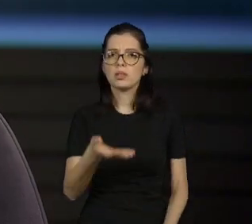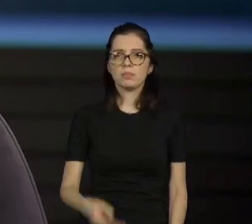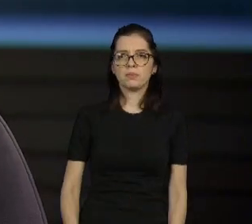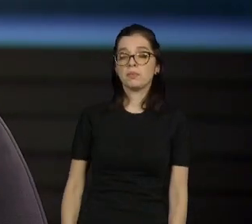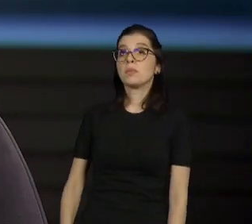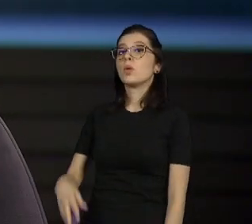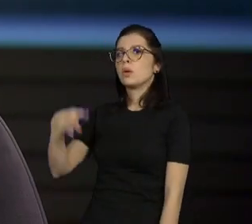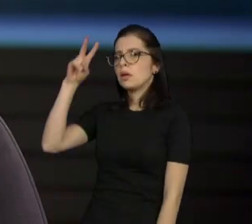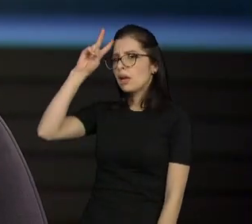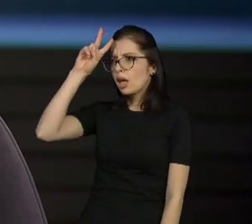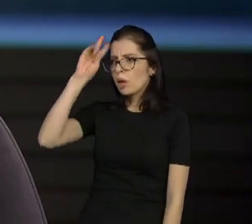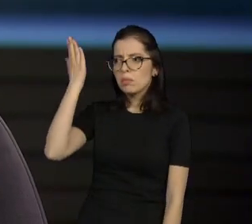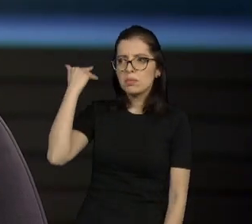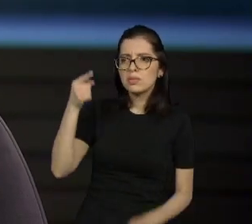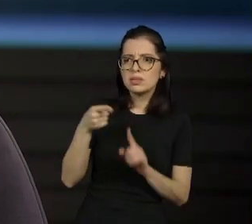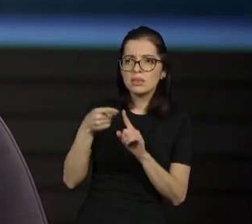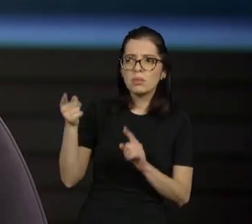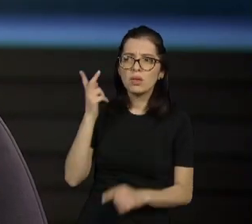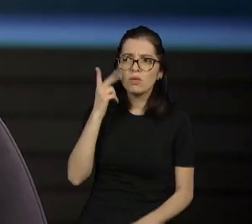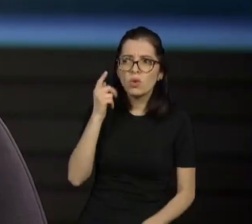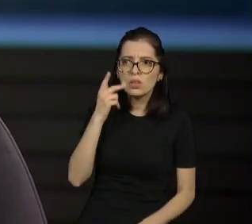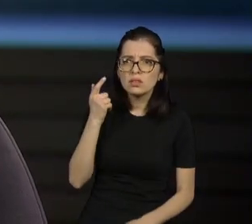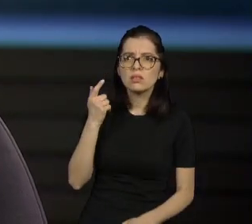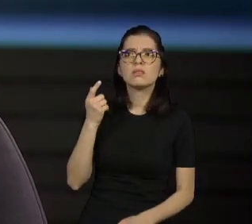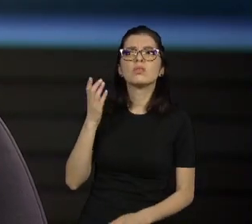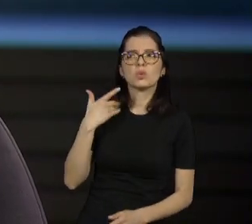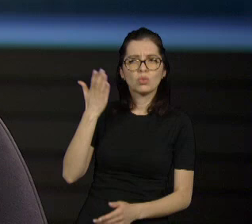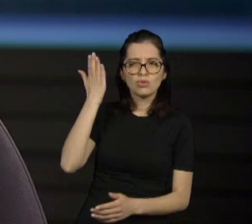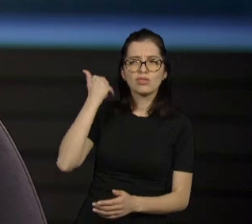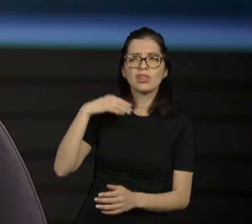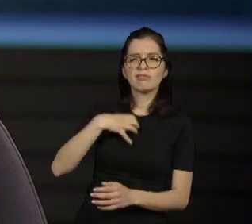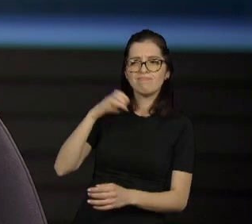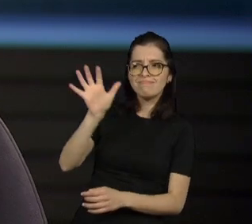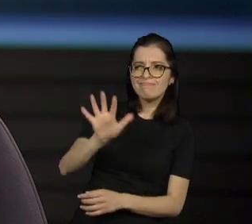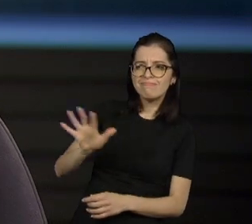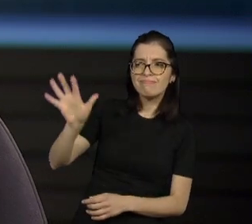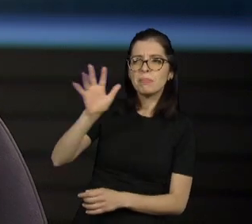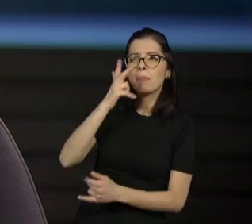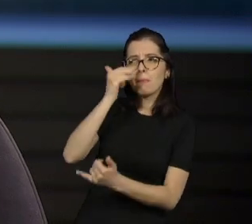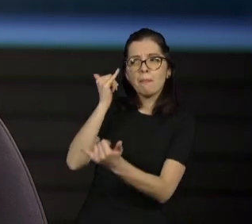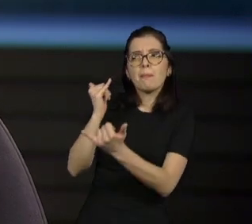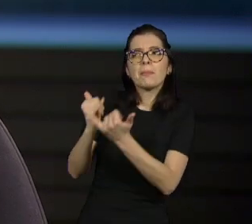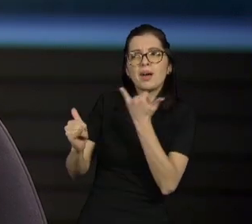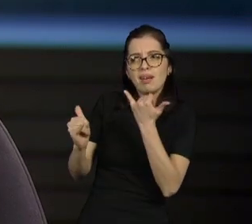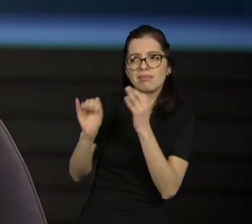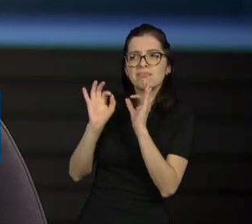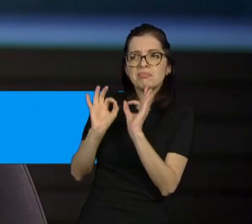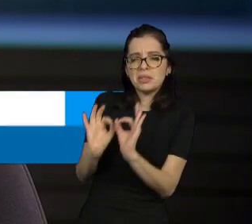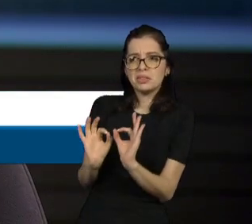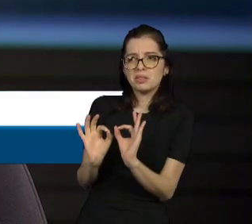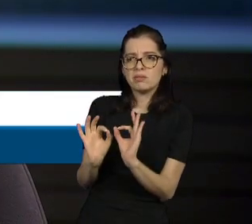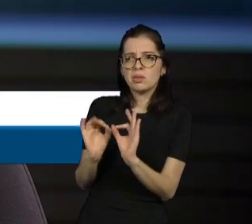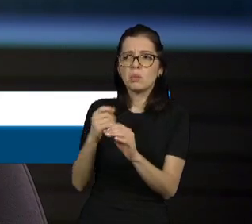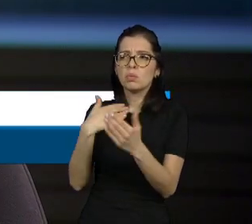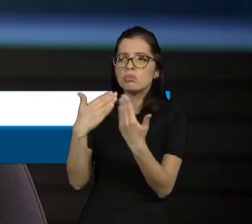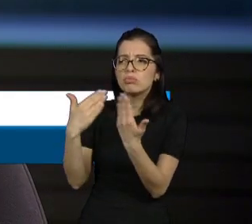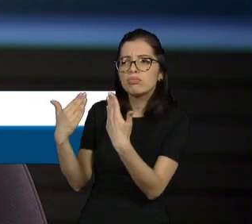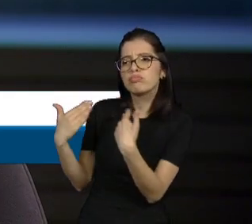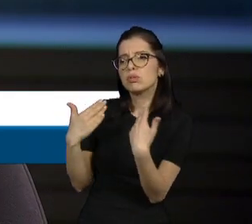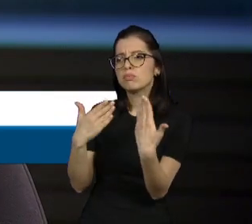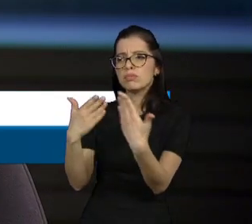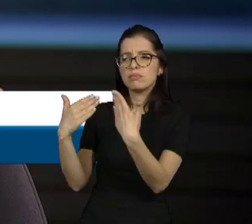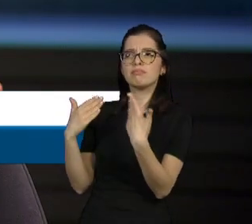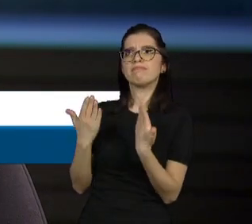falei de Fortaleza e eu já previ que fosse acontecer algo parecido com isso. Previ não, na verdade, conversas com fontes de